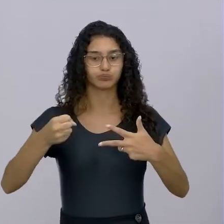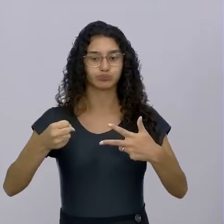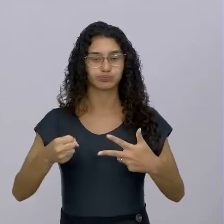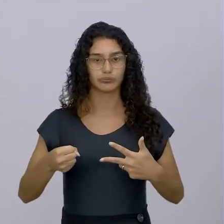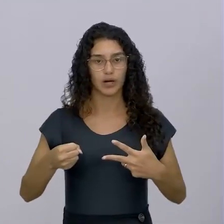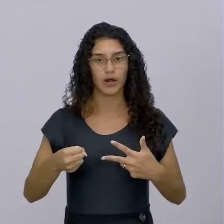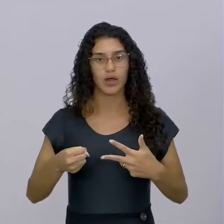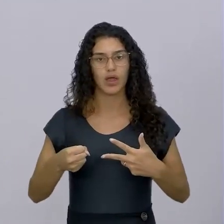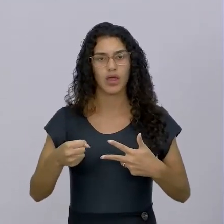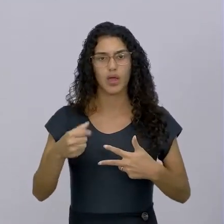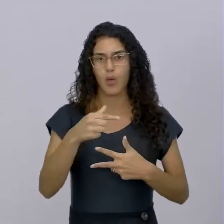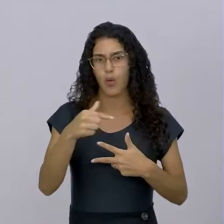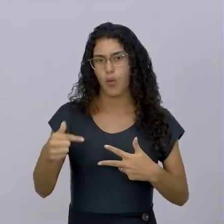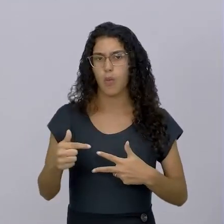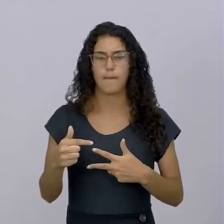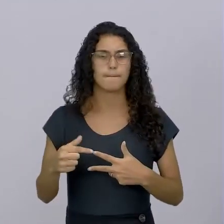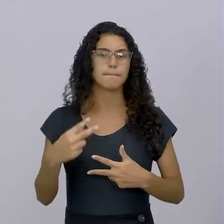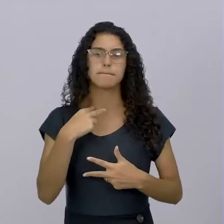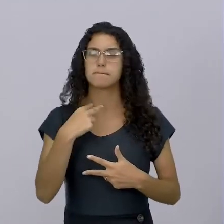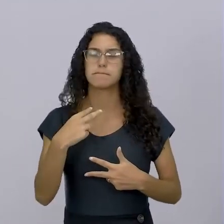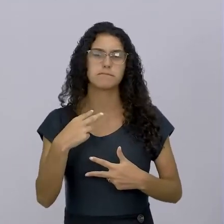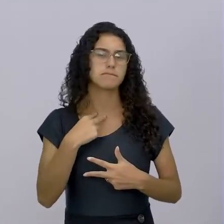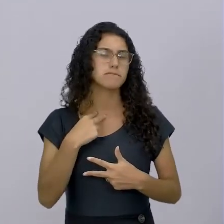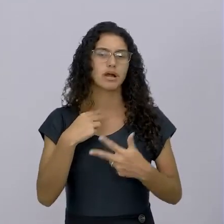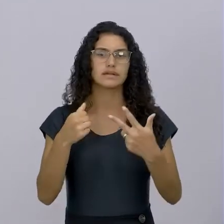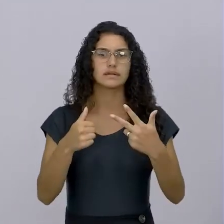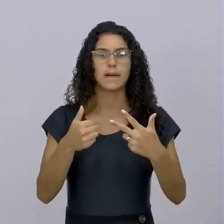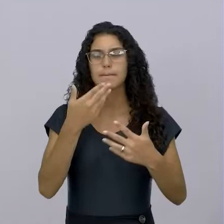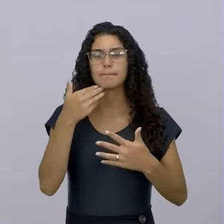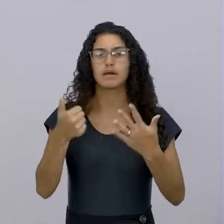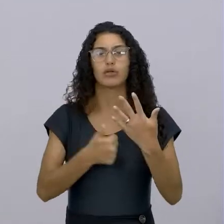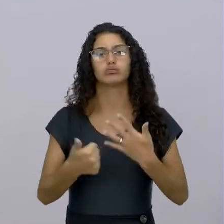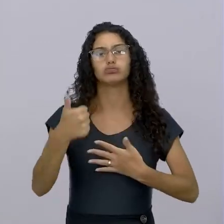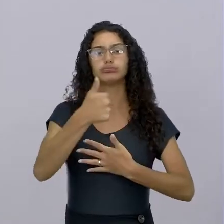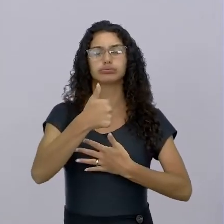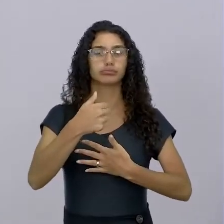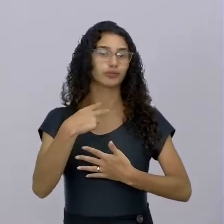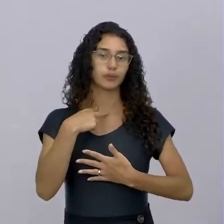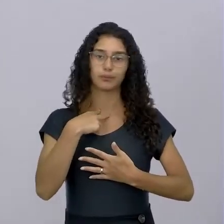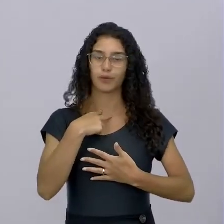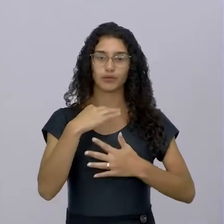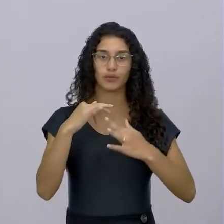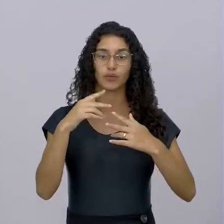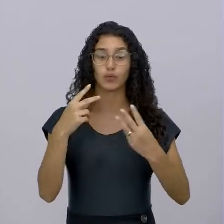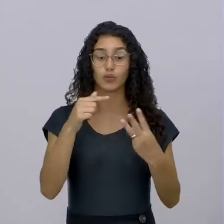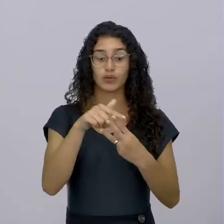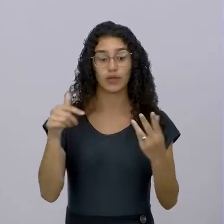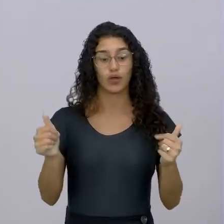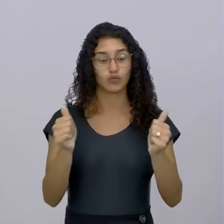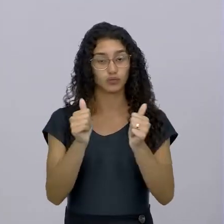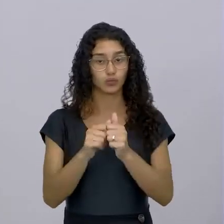que nenhum poder ele pode ser soberano, ele pode prevalecer pelos demais. Há que se ter